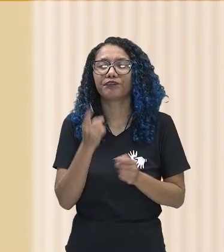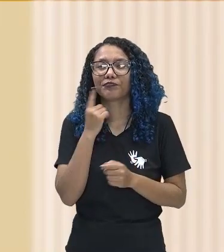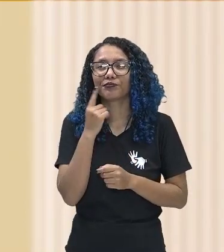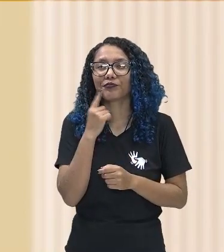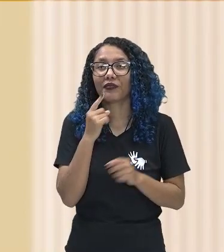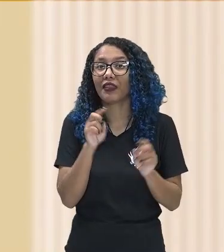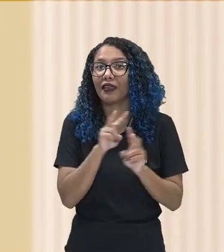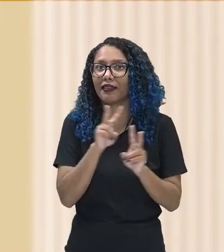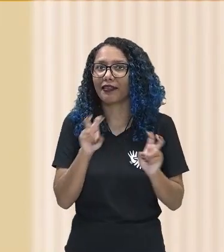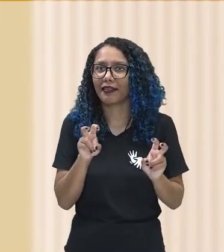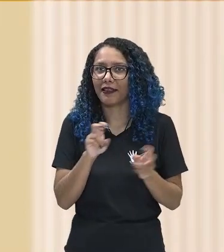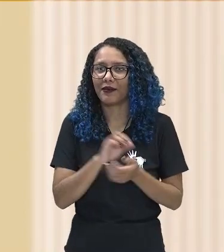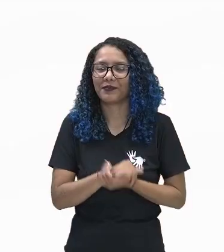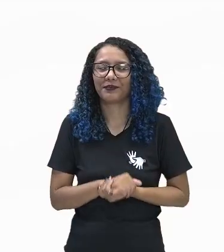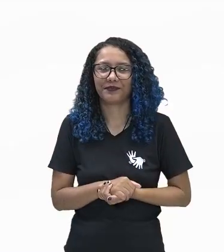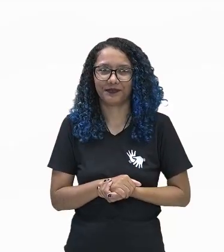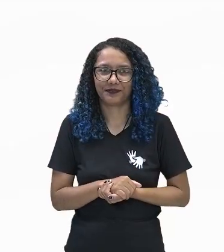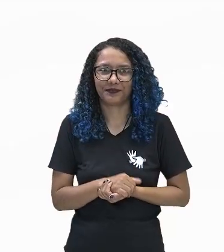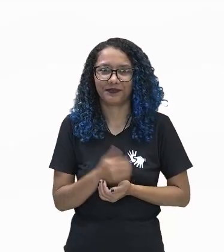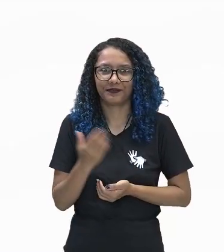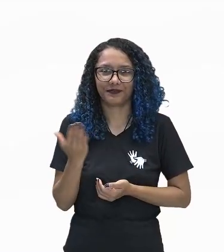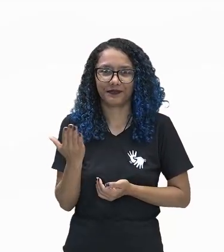no objeto de conhecimento.